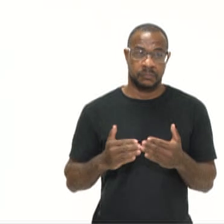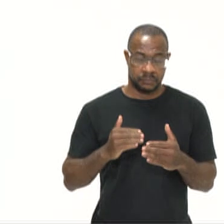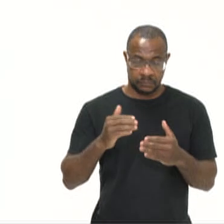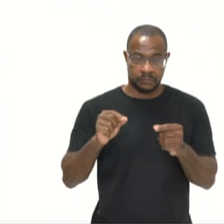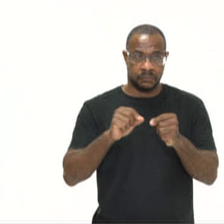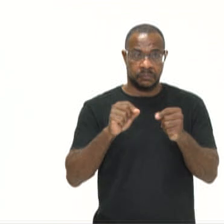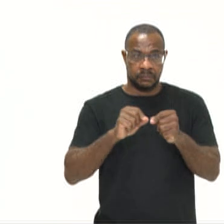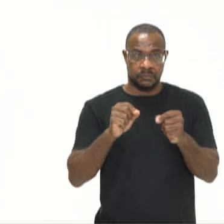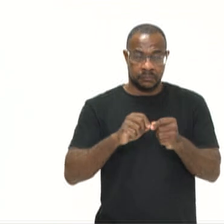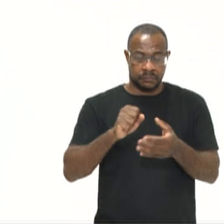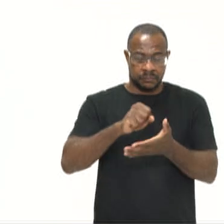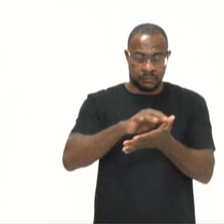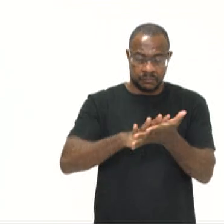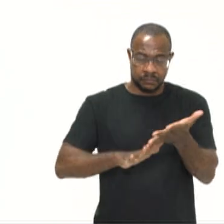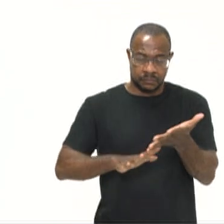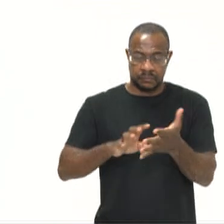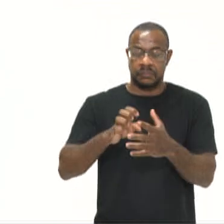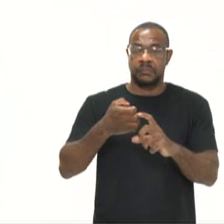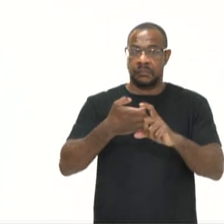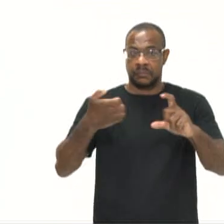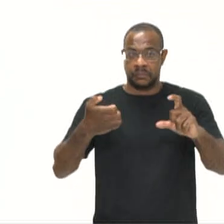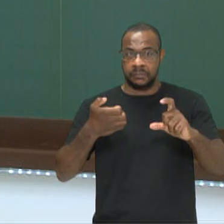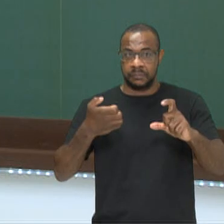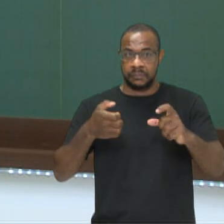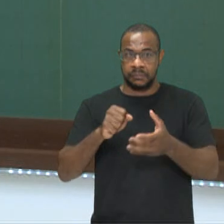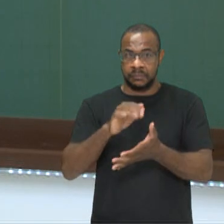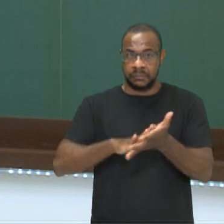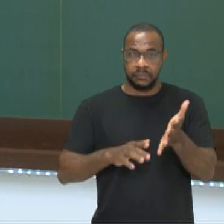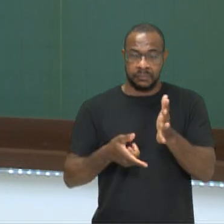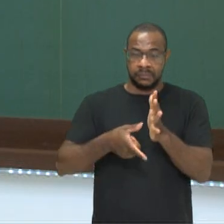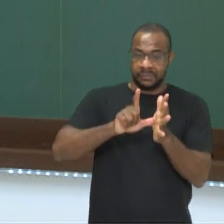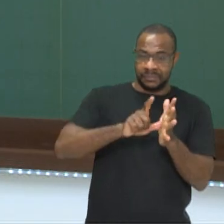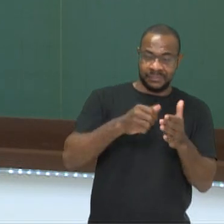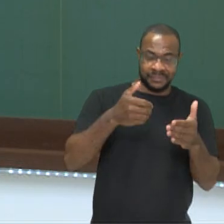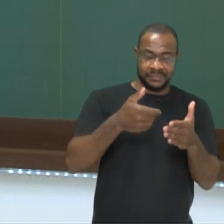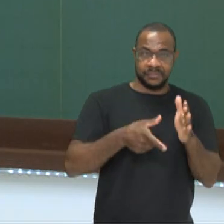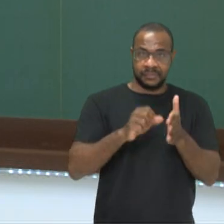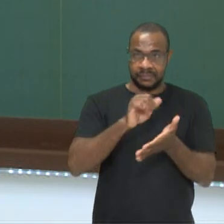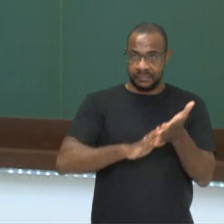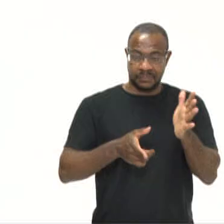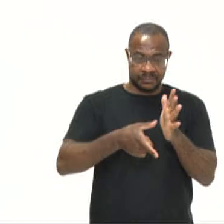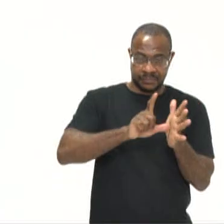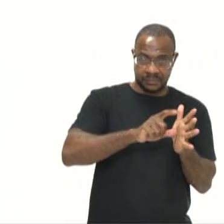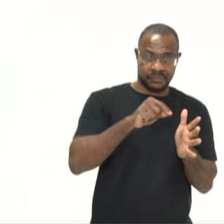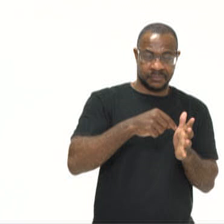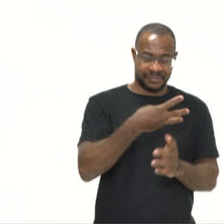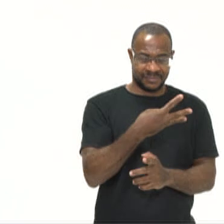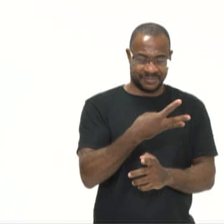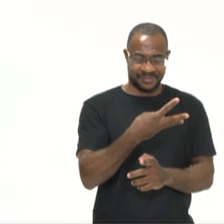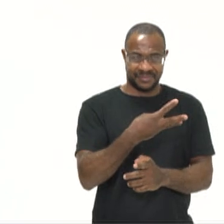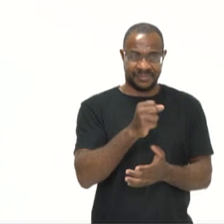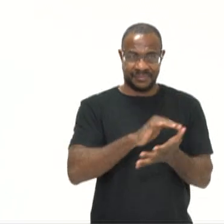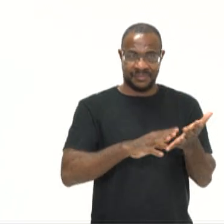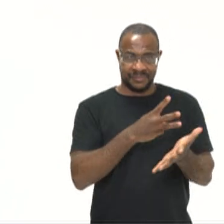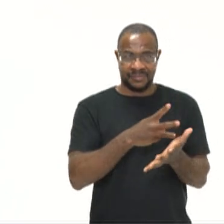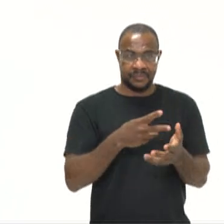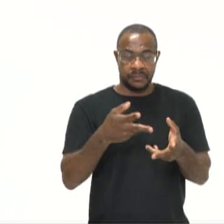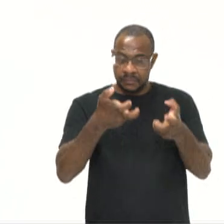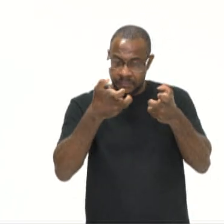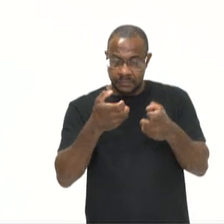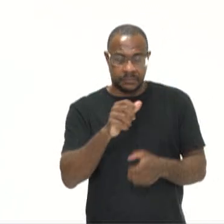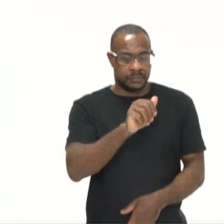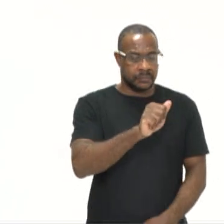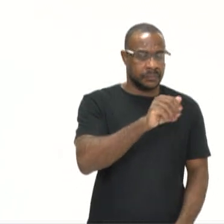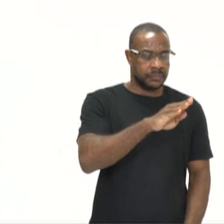equação do exercício anterior. Ah, achou que ia parar por aí, né? E identifique os coeficientes A, B e C da